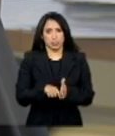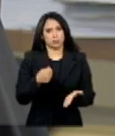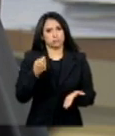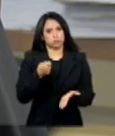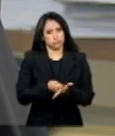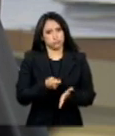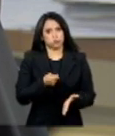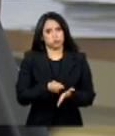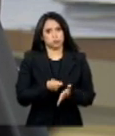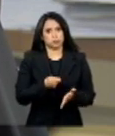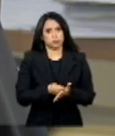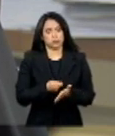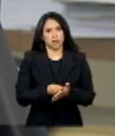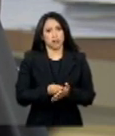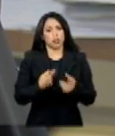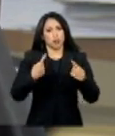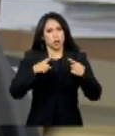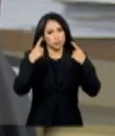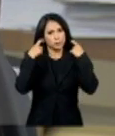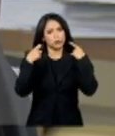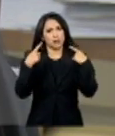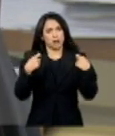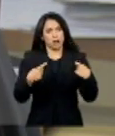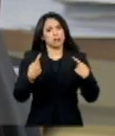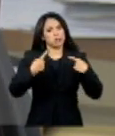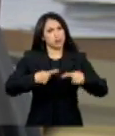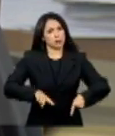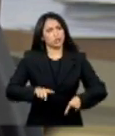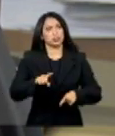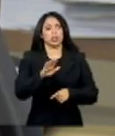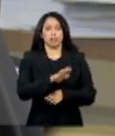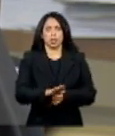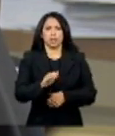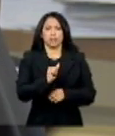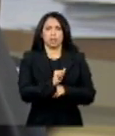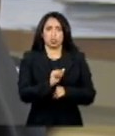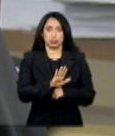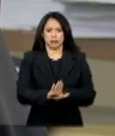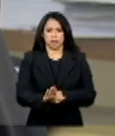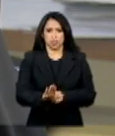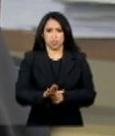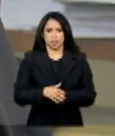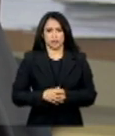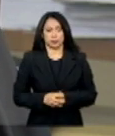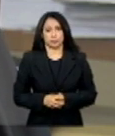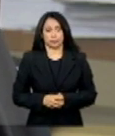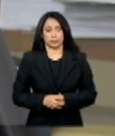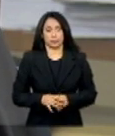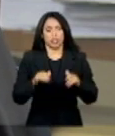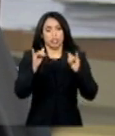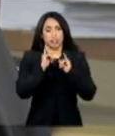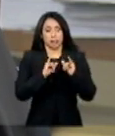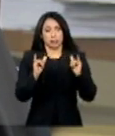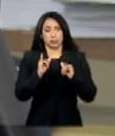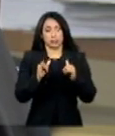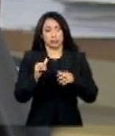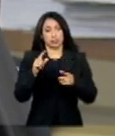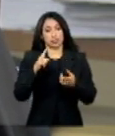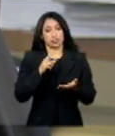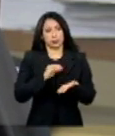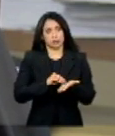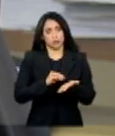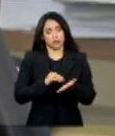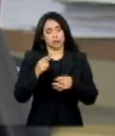atos de violência praticados contra crianças e adolescentes a declaração de inconstitucionalidade do referido